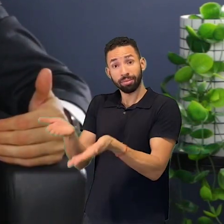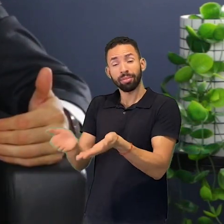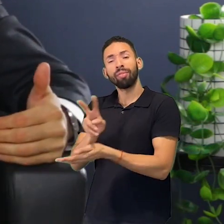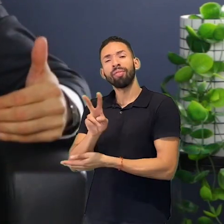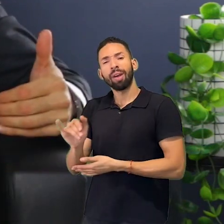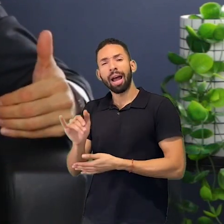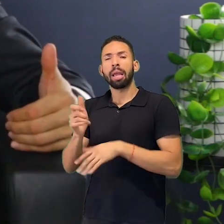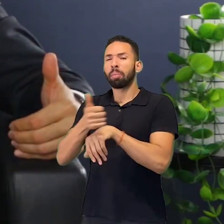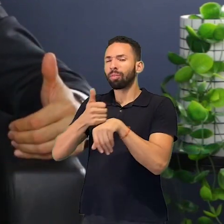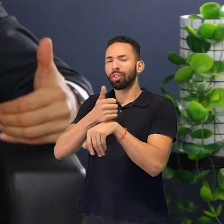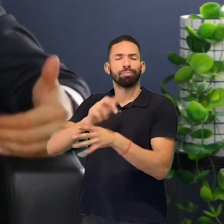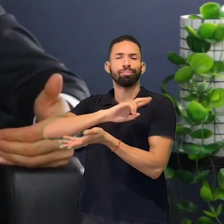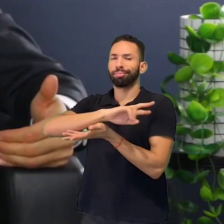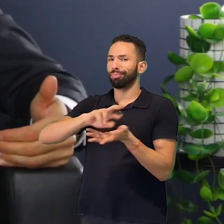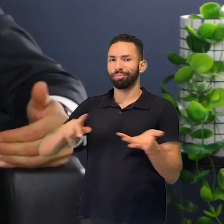tratamento